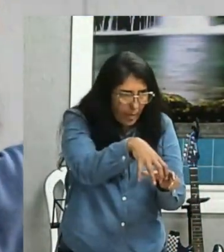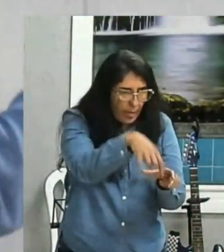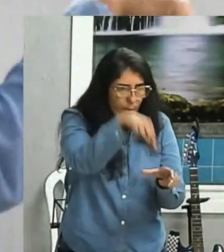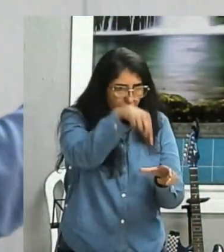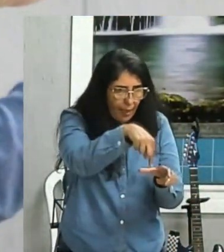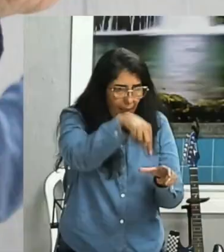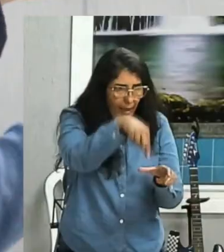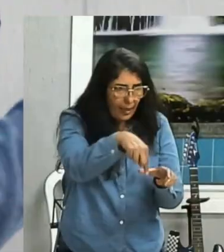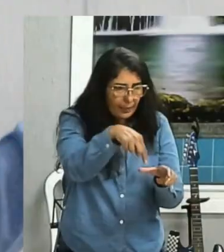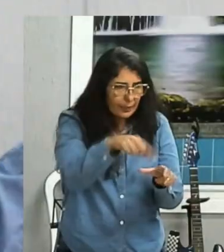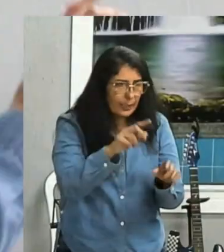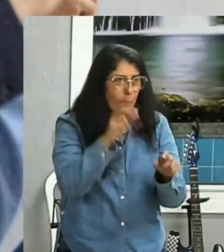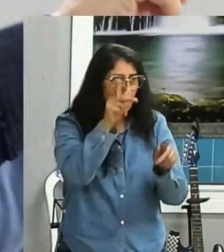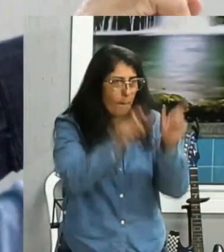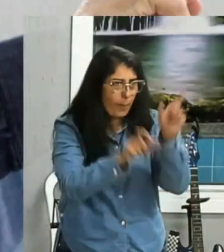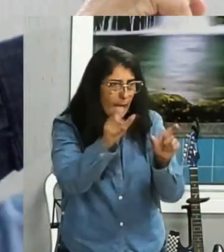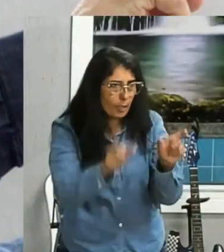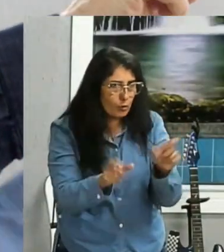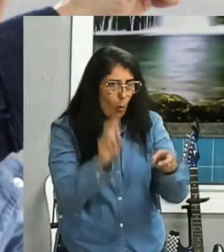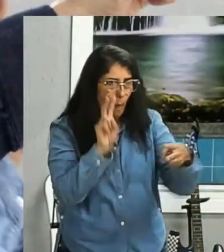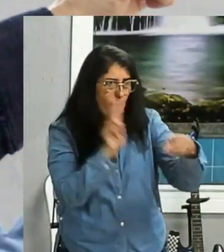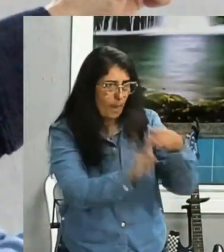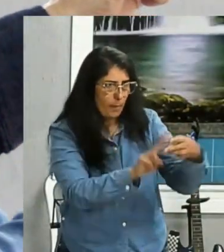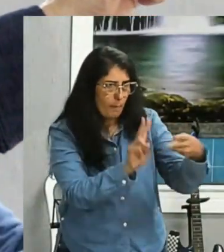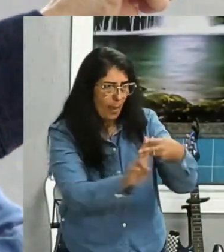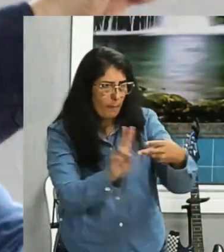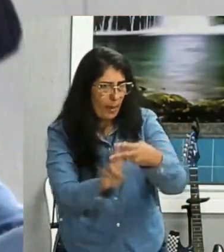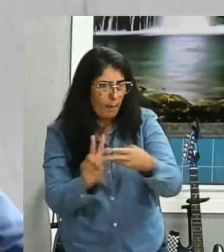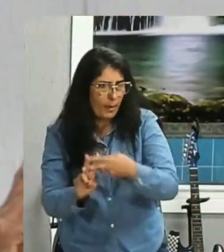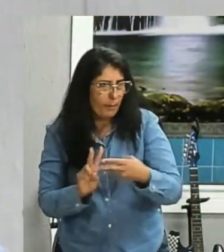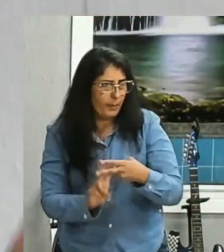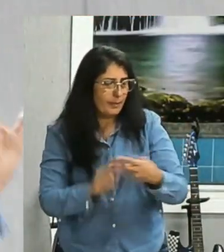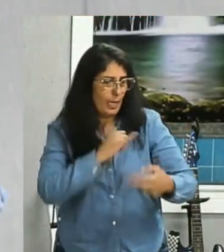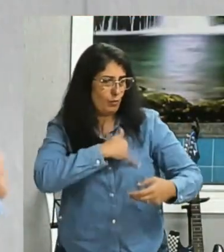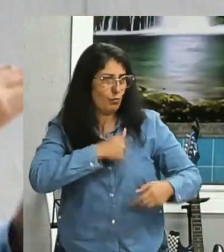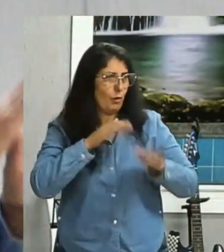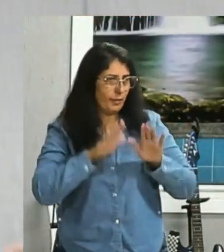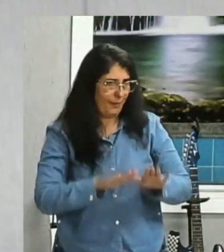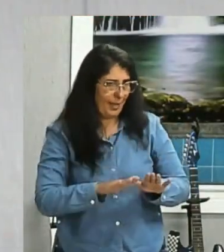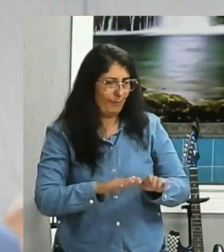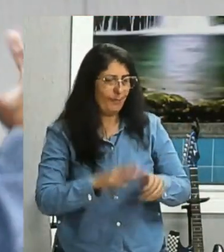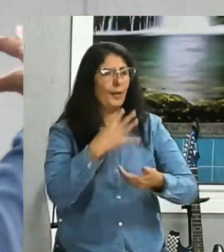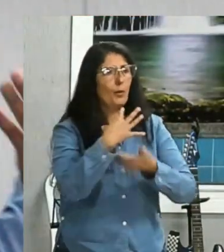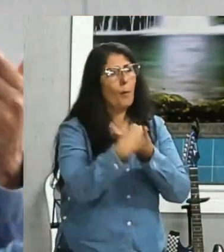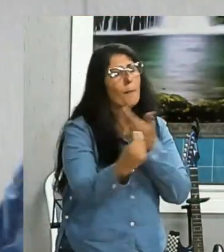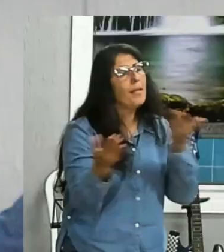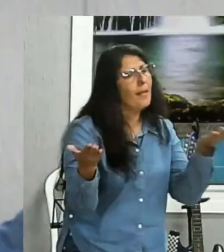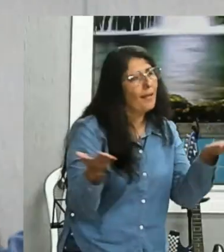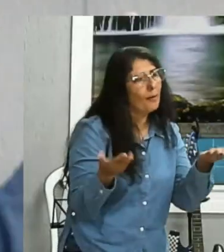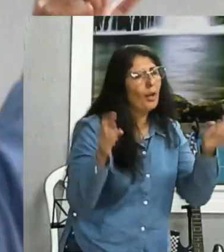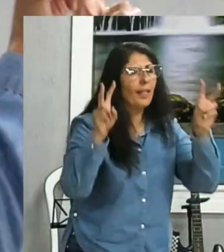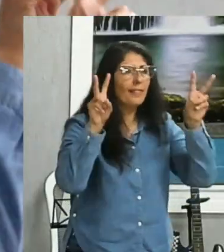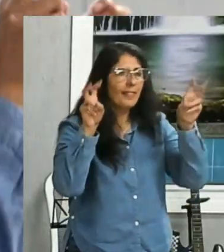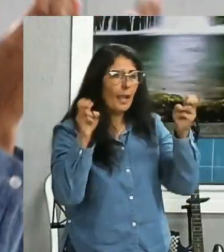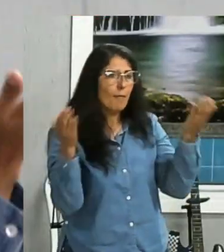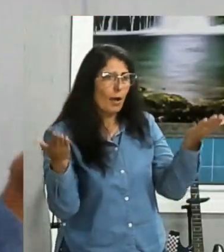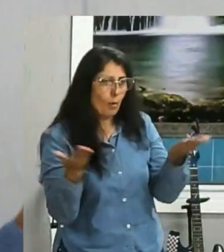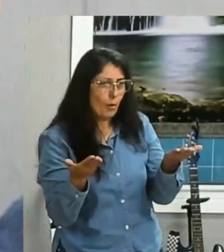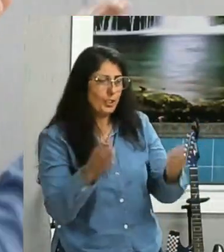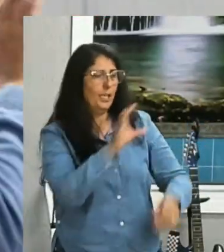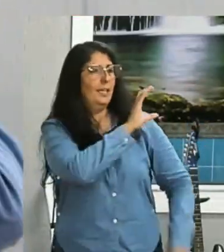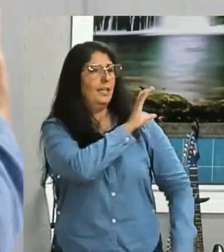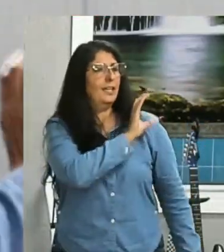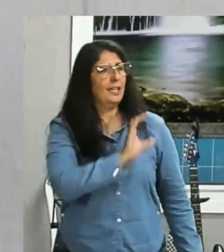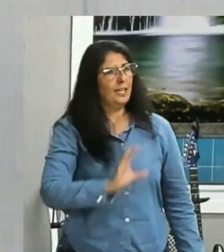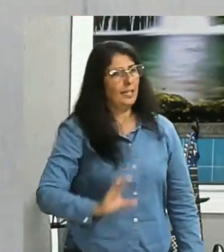tema: o Cristo exaltado. Vamos falar juntos? O Cristo exaltado. Esse